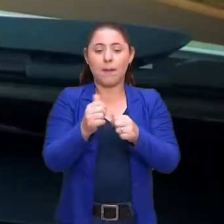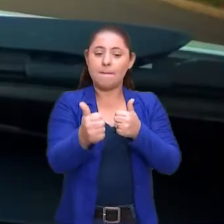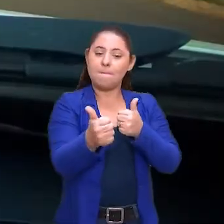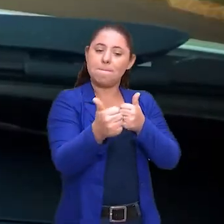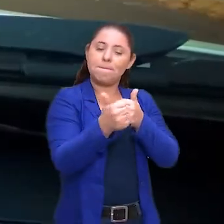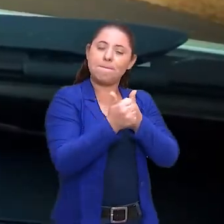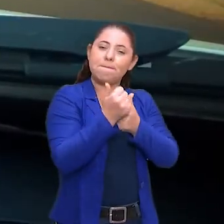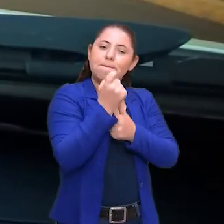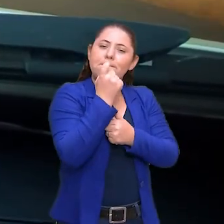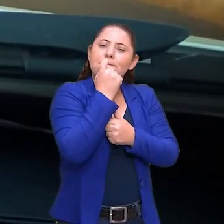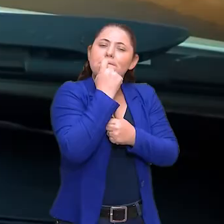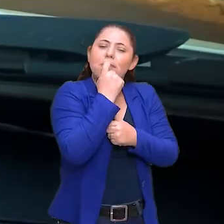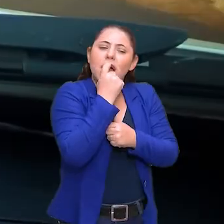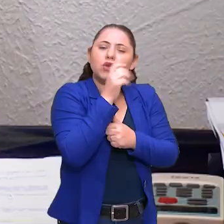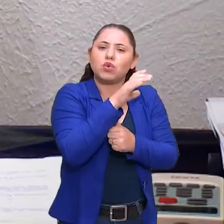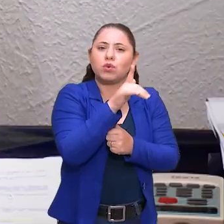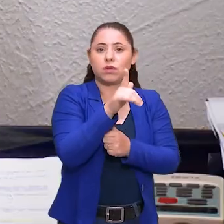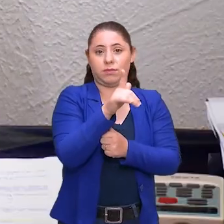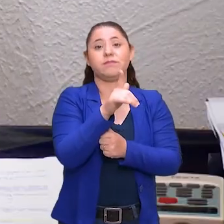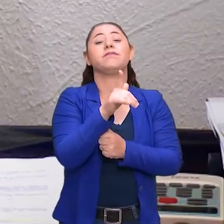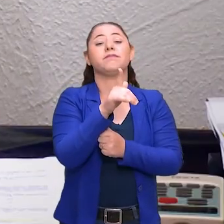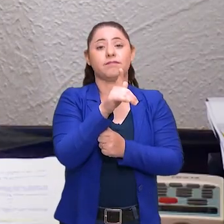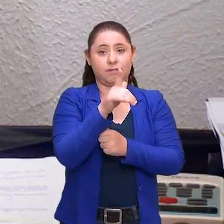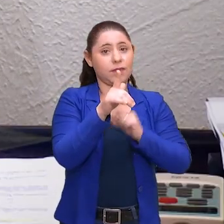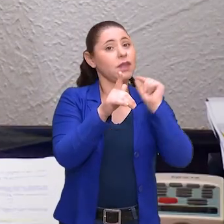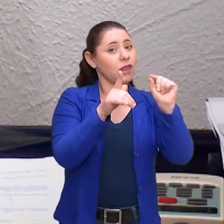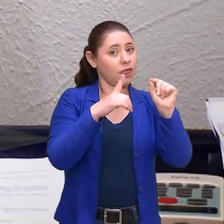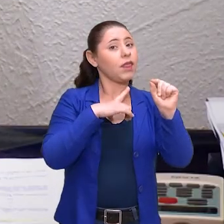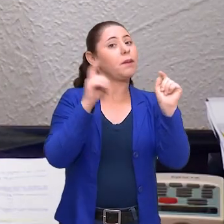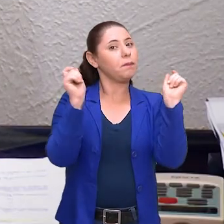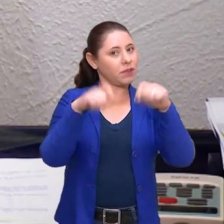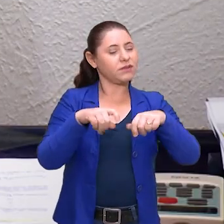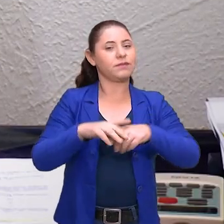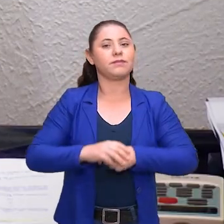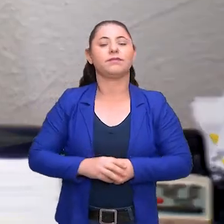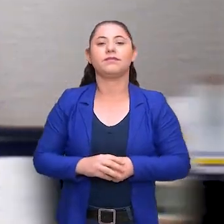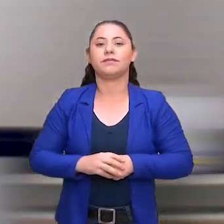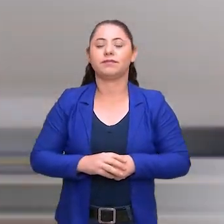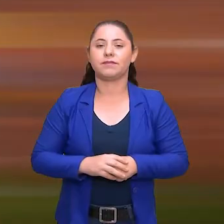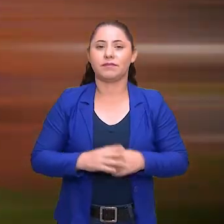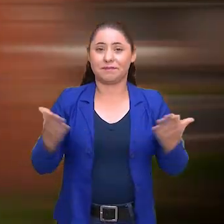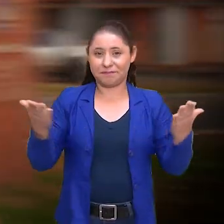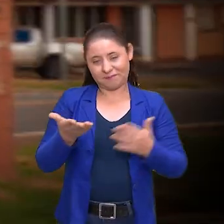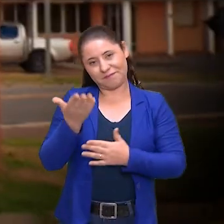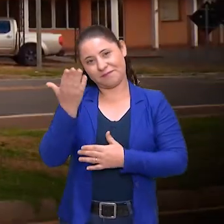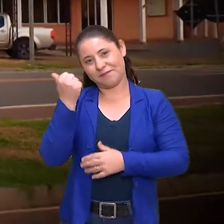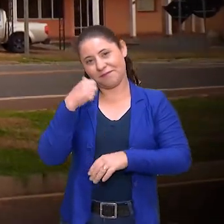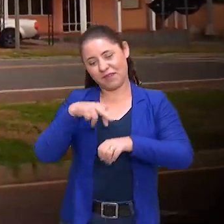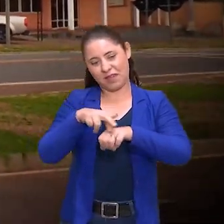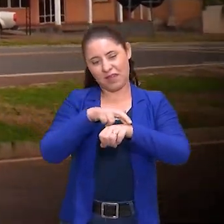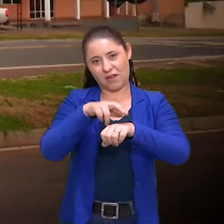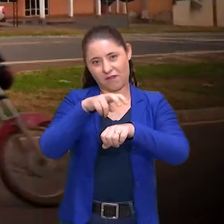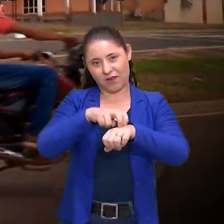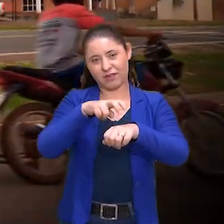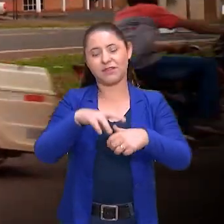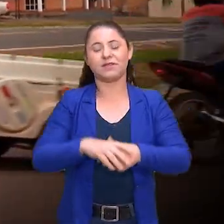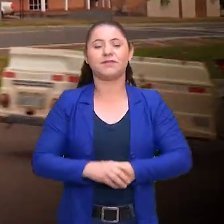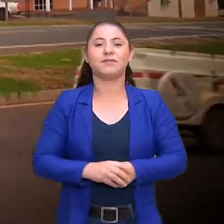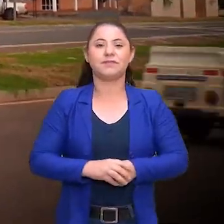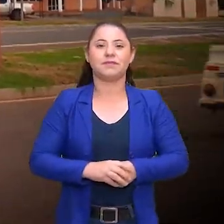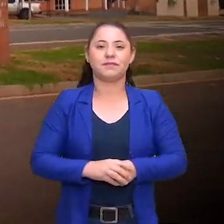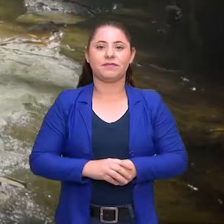que é perto de Campo Grande, né? E tem esse potencial. Partiu Rio Verde de Mato